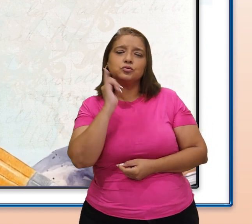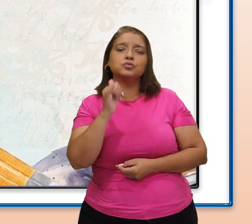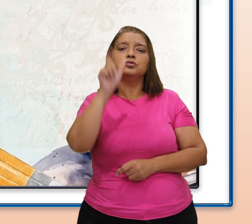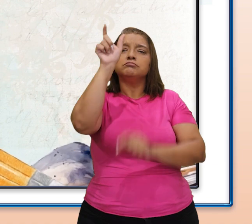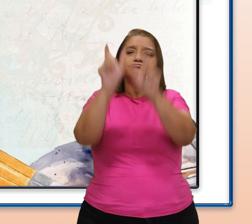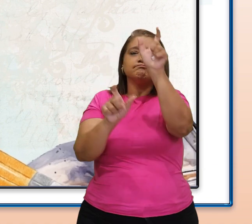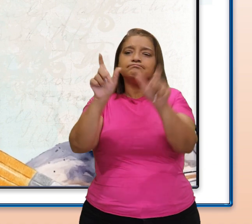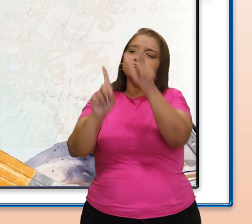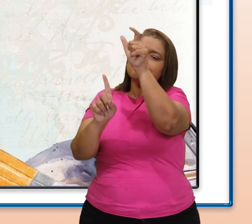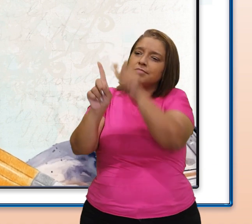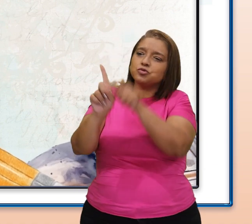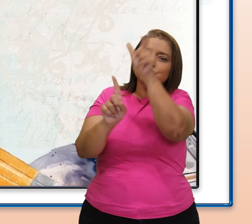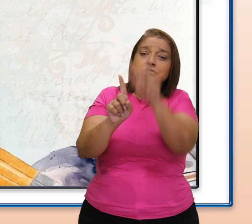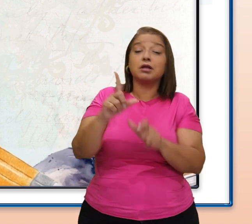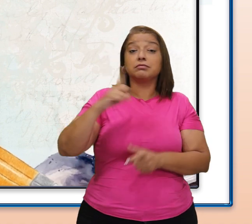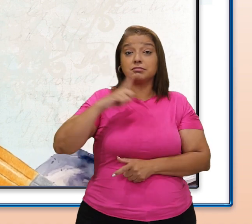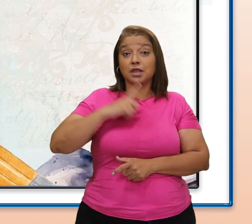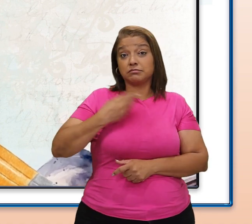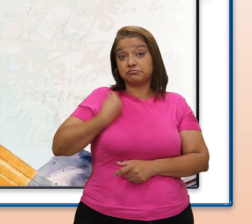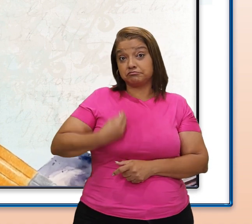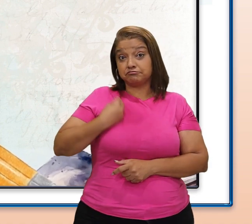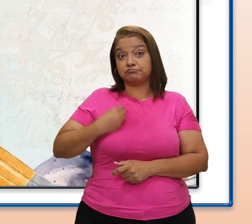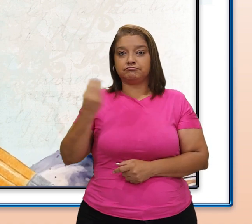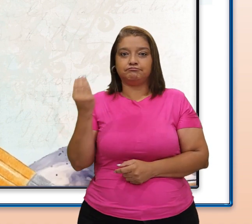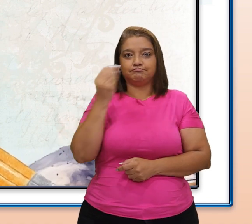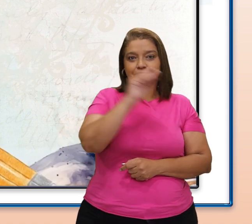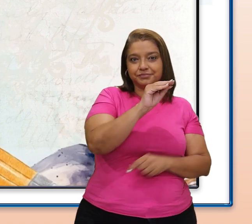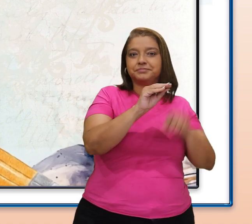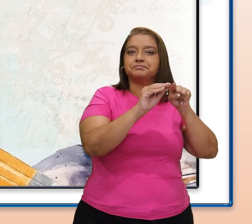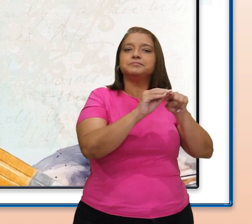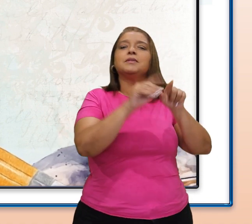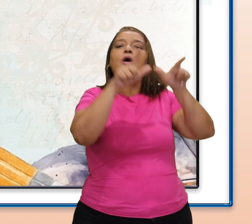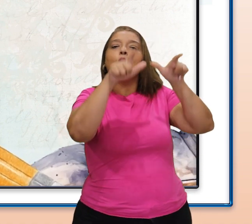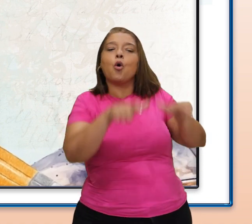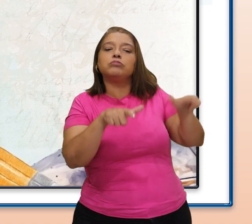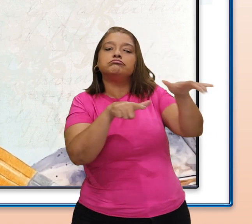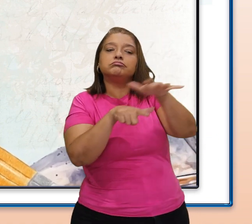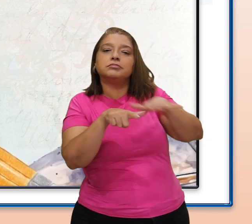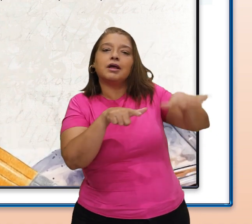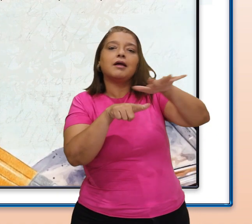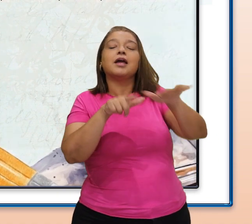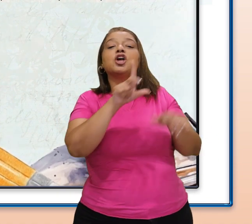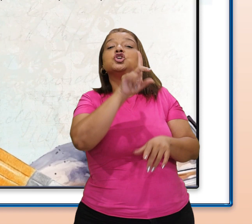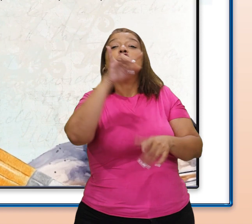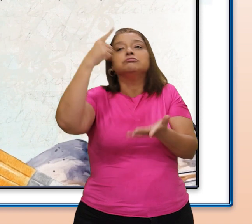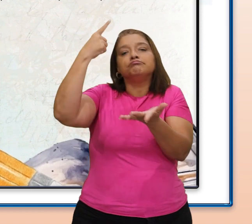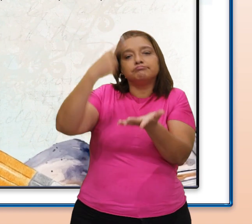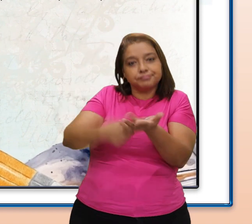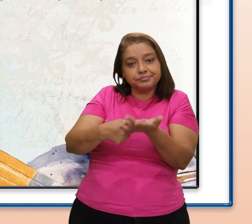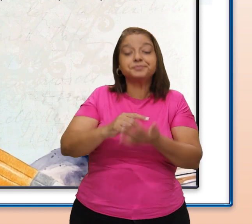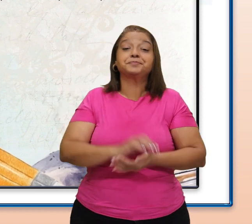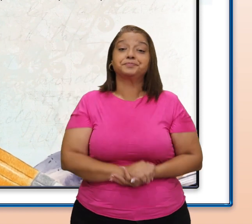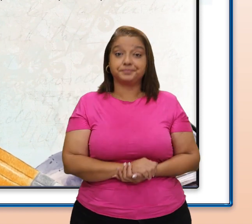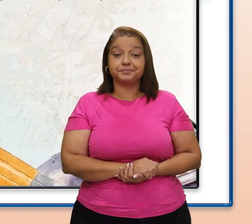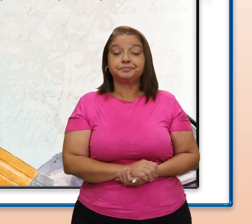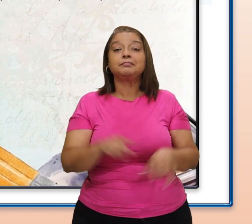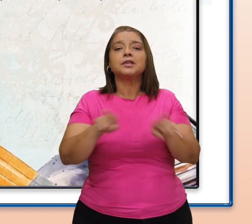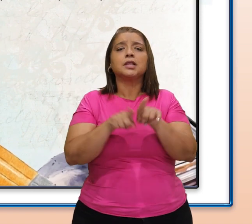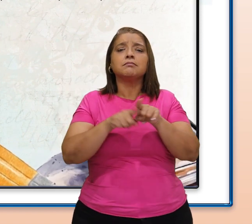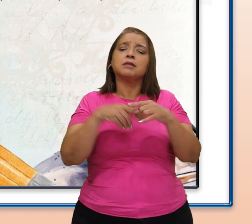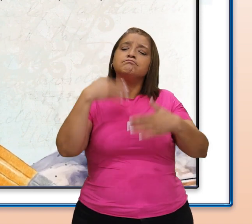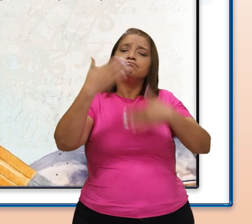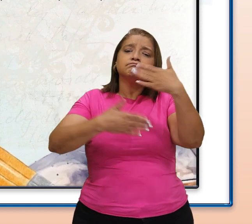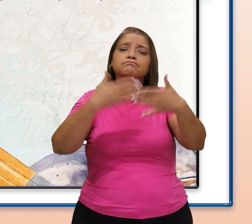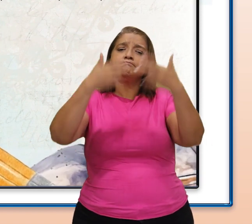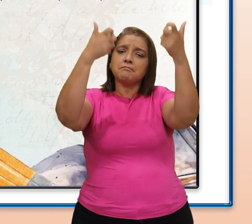das personagens que estão inseridas em local e tempo determinados, o